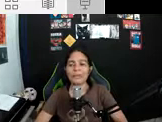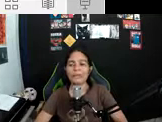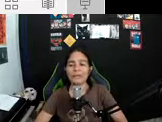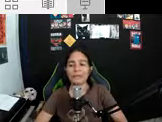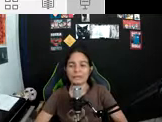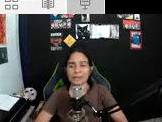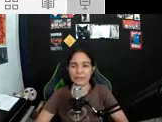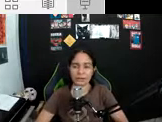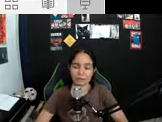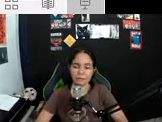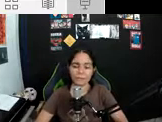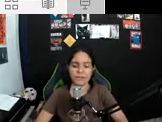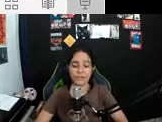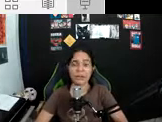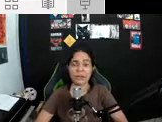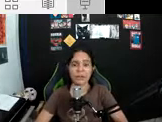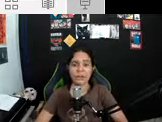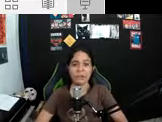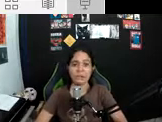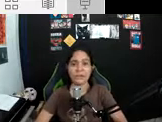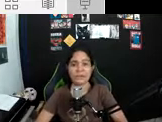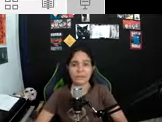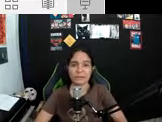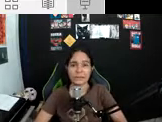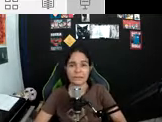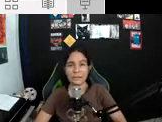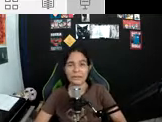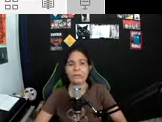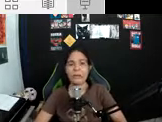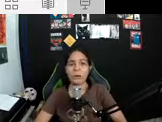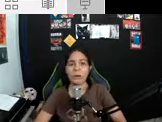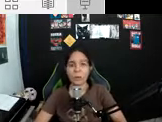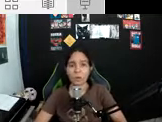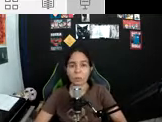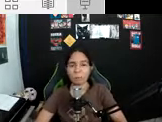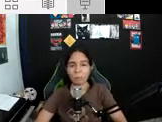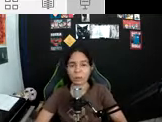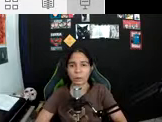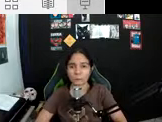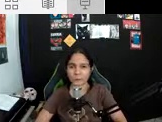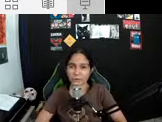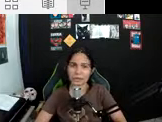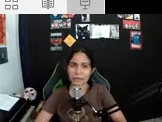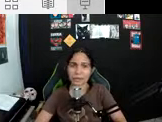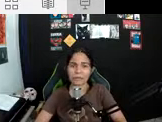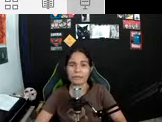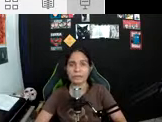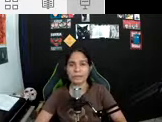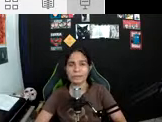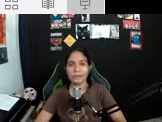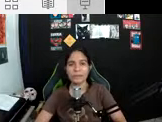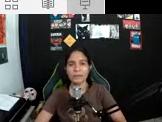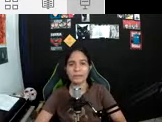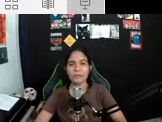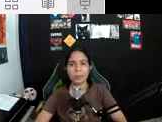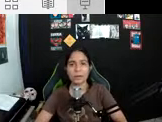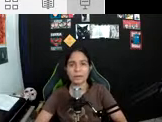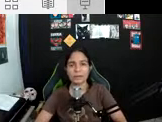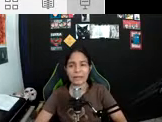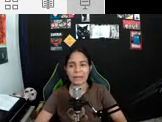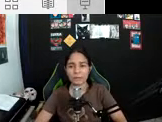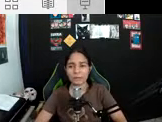profissional e confidencialidade. Gente, vocês ali estão como profissionais, né? Seja